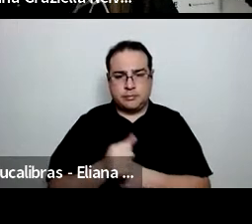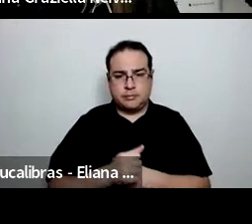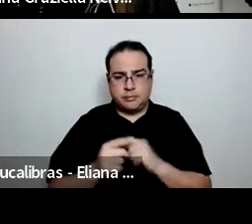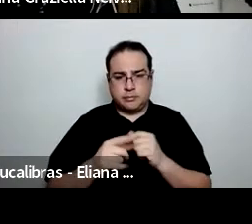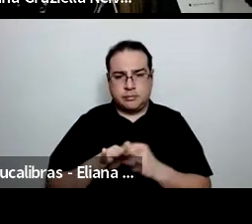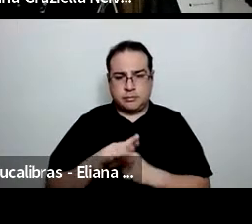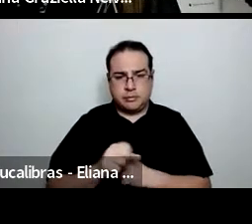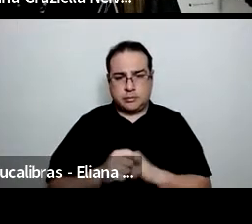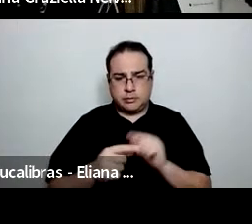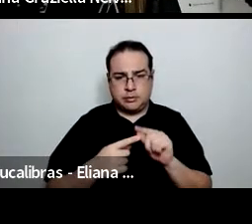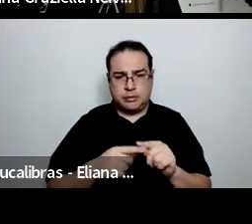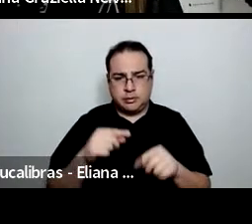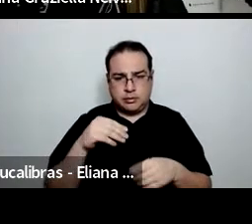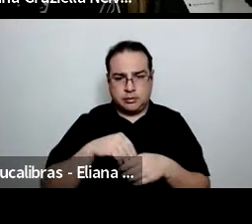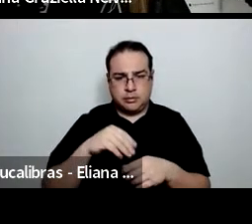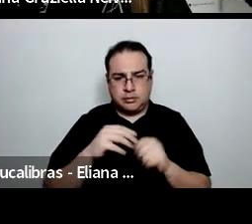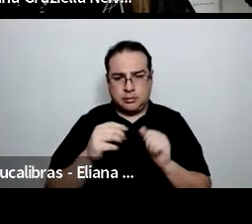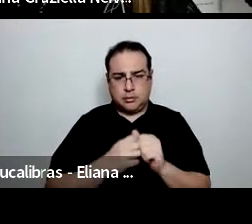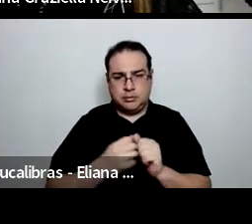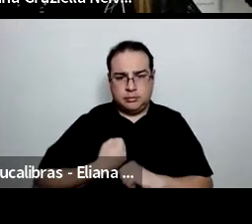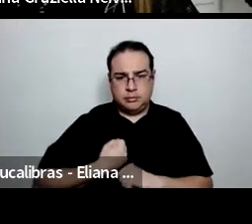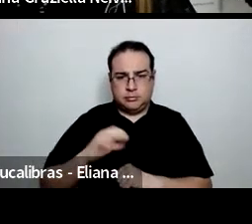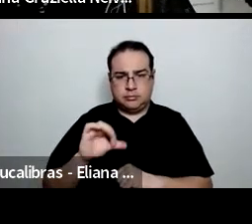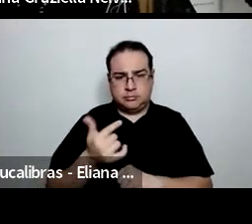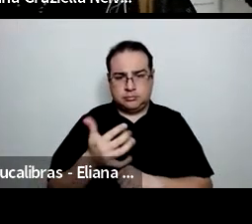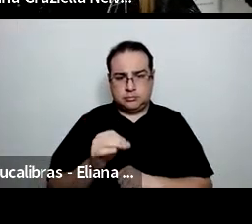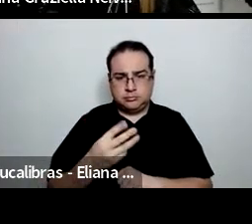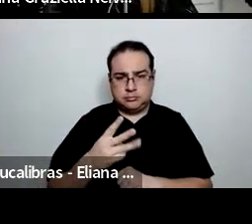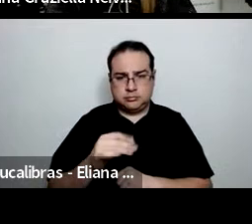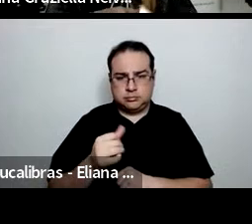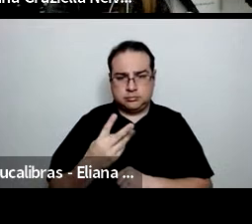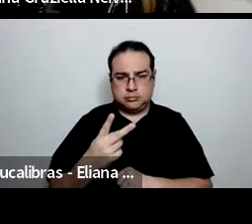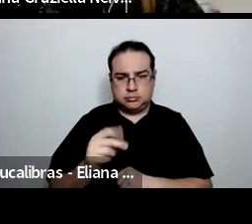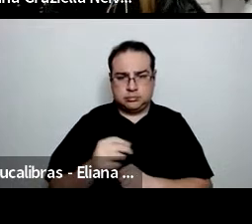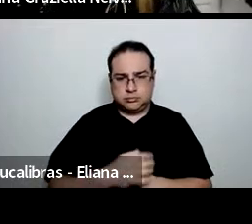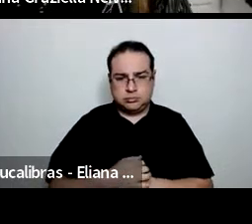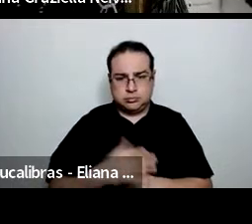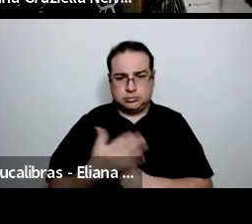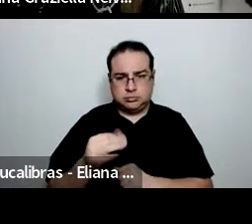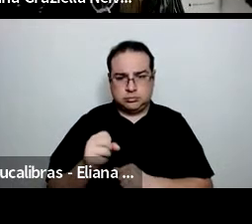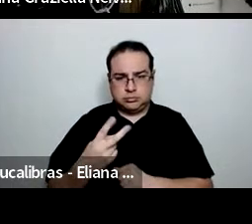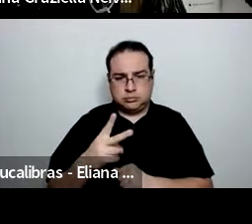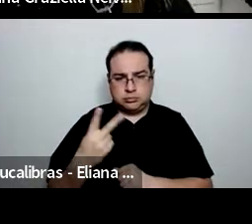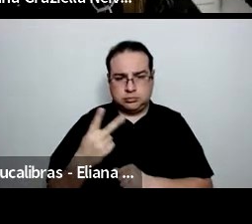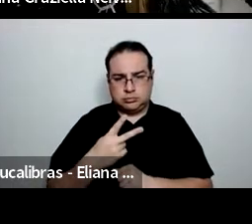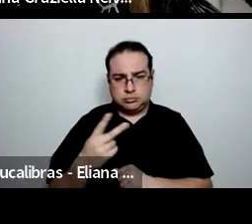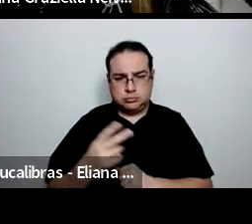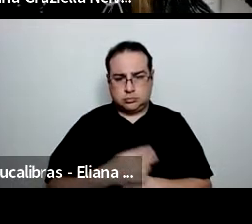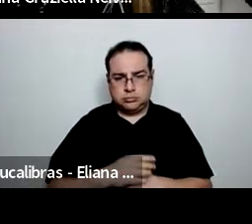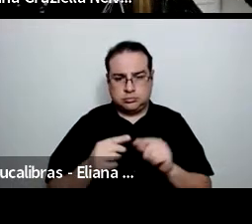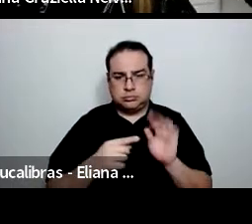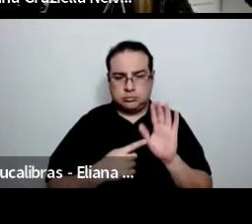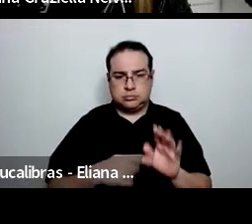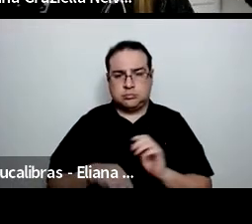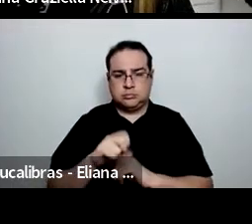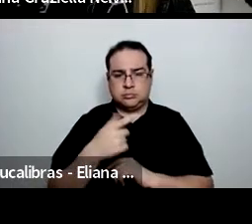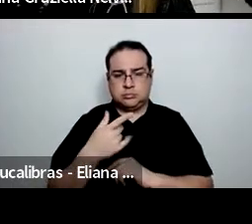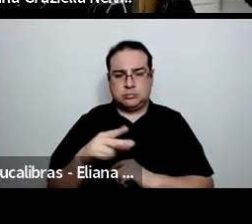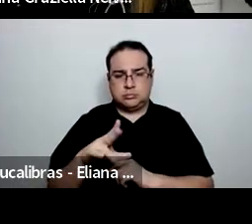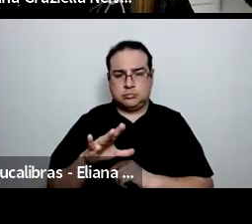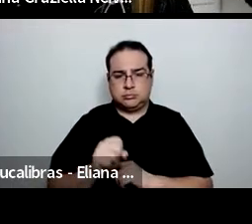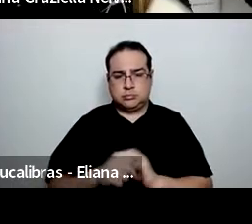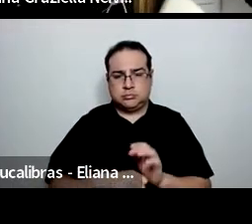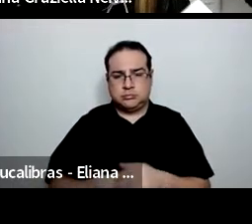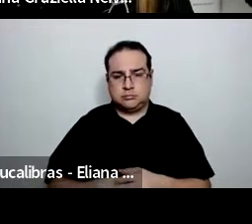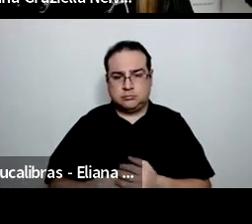prestação de contas eleitorais número zero 600 342 de 08 2002 procedência São Luís